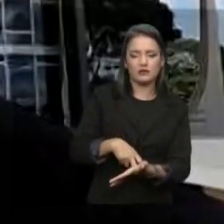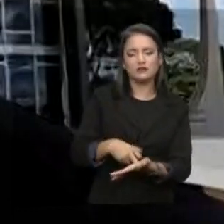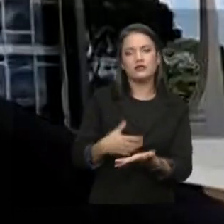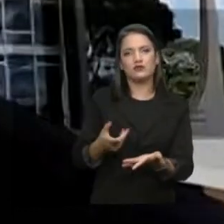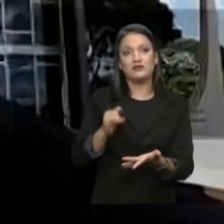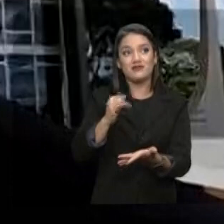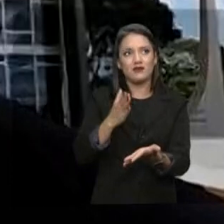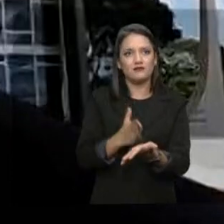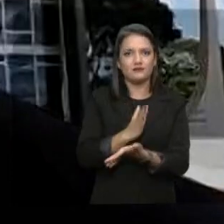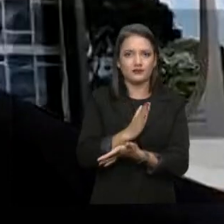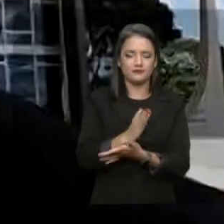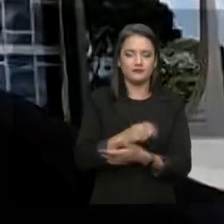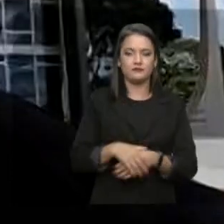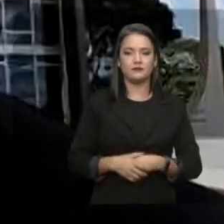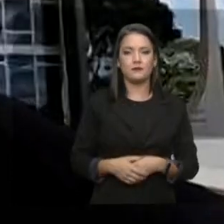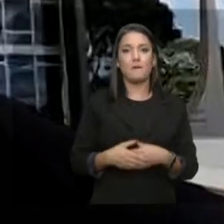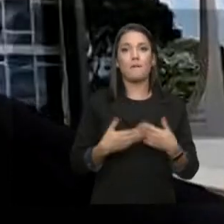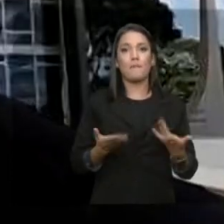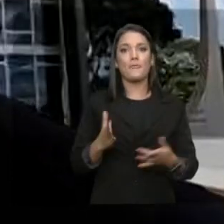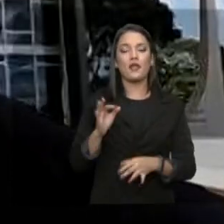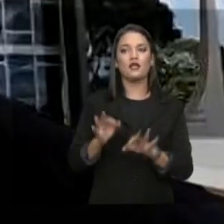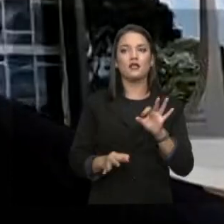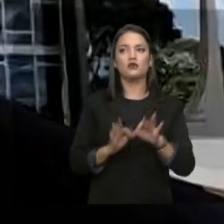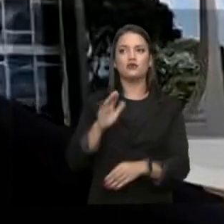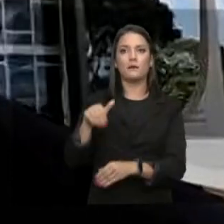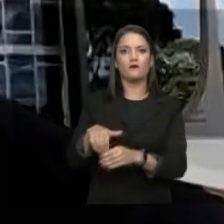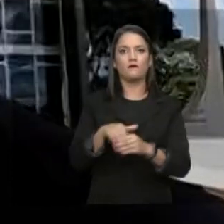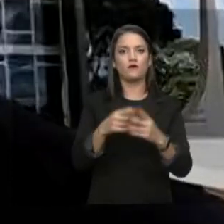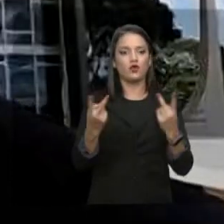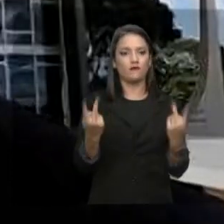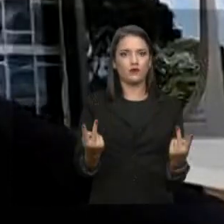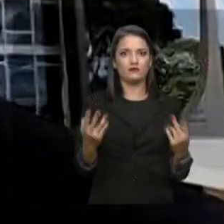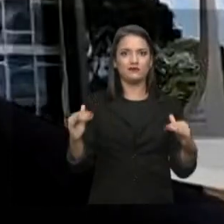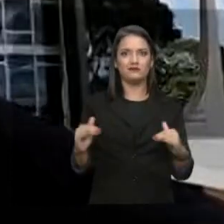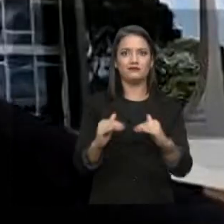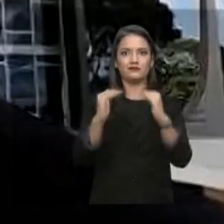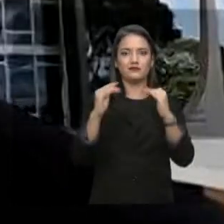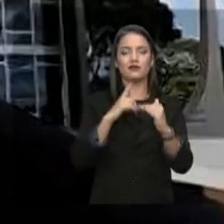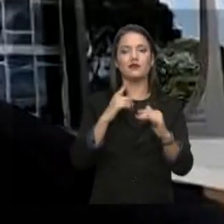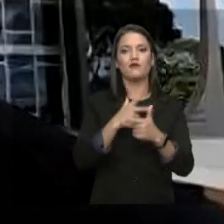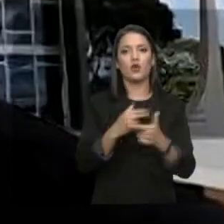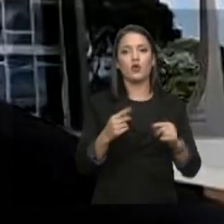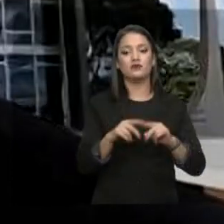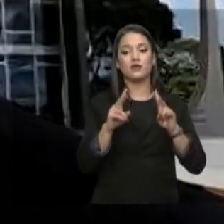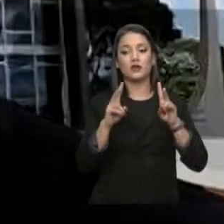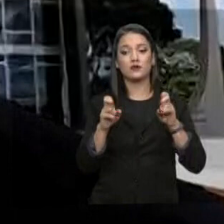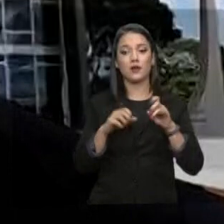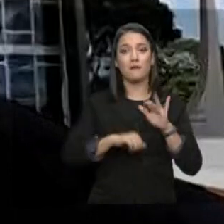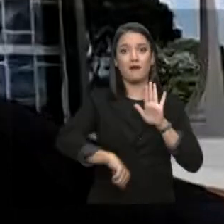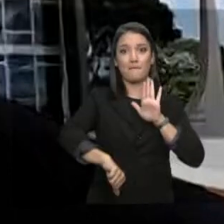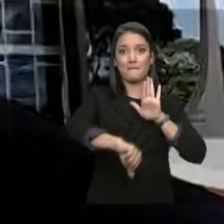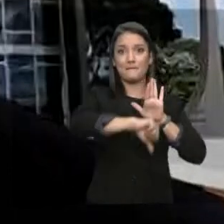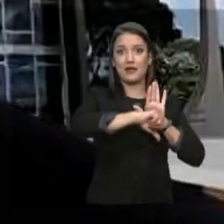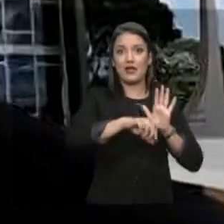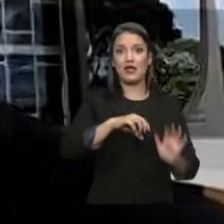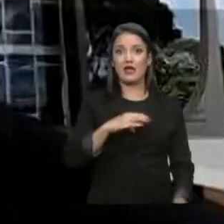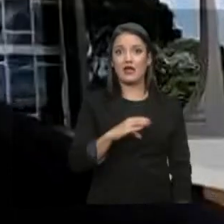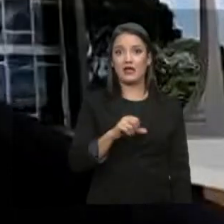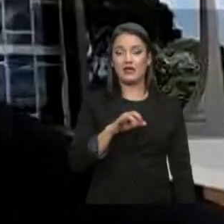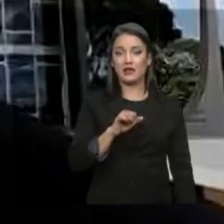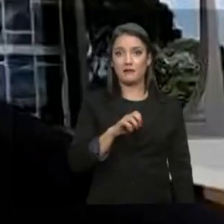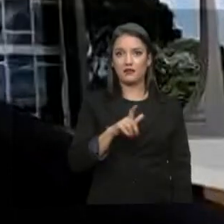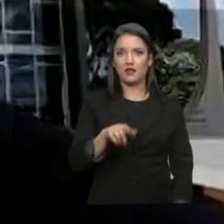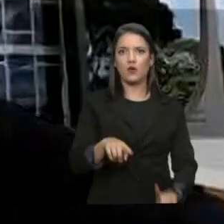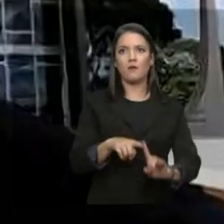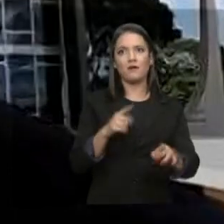deferimento da pretensão. O empate no julgamento se verificou, portanto, em relação a uma matéria de fundo de natureza criminal, embora debatida em procedimento